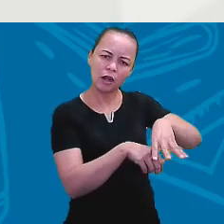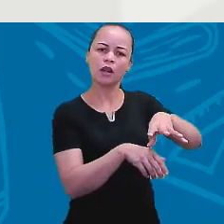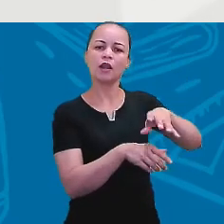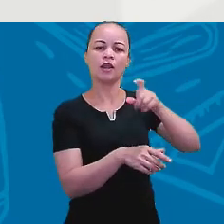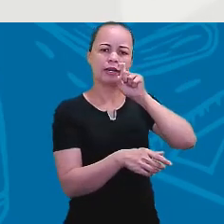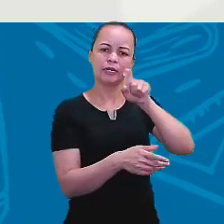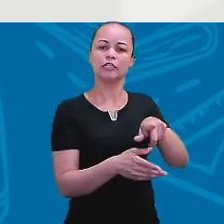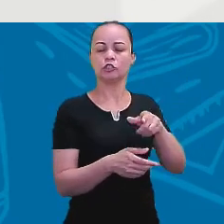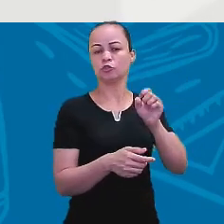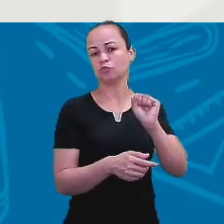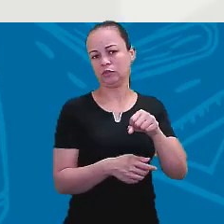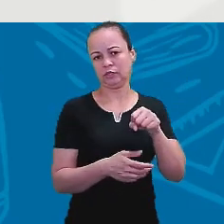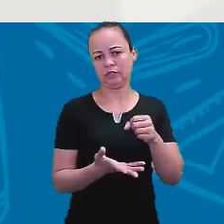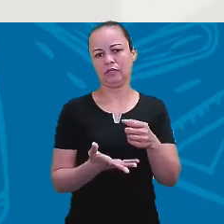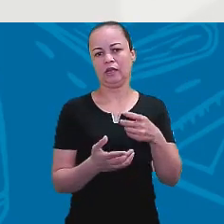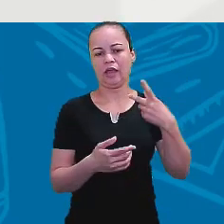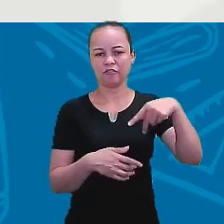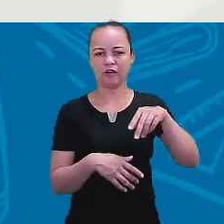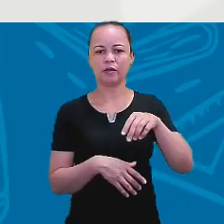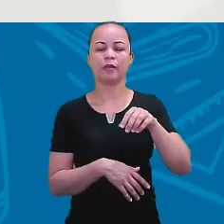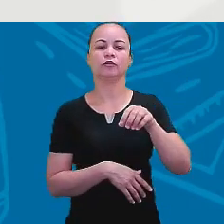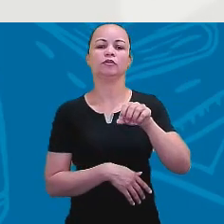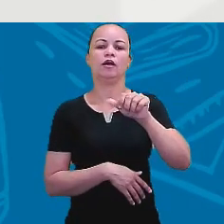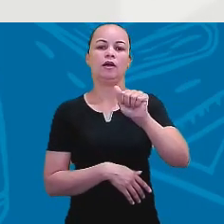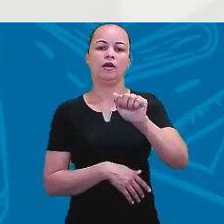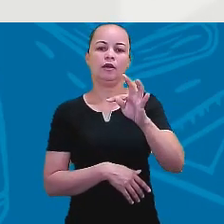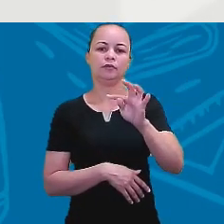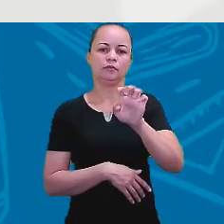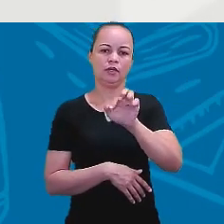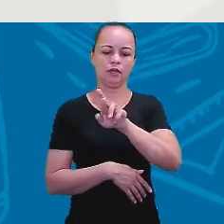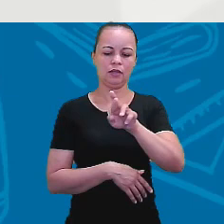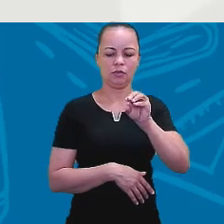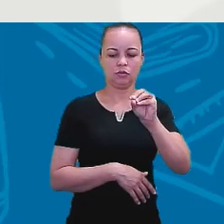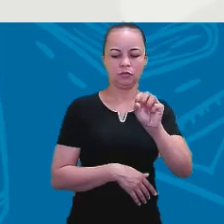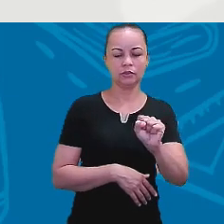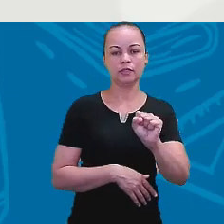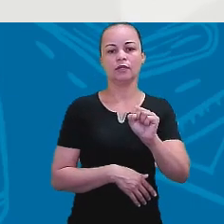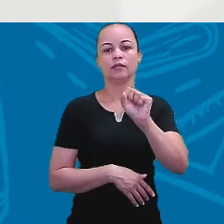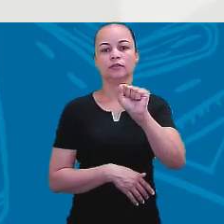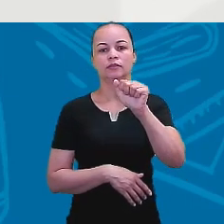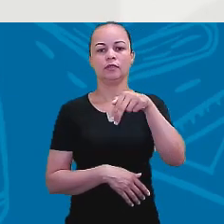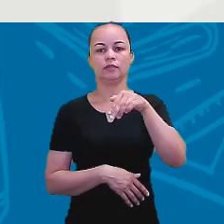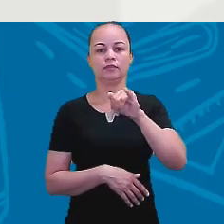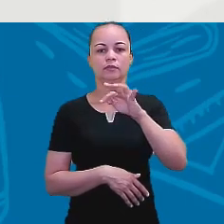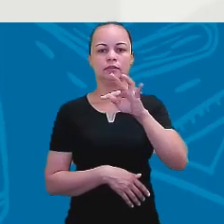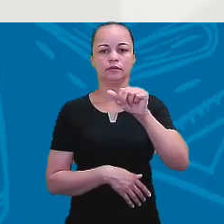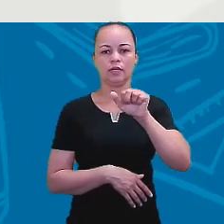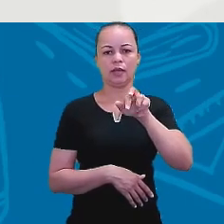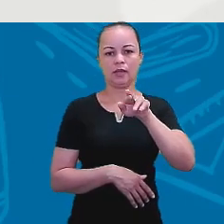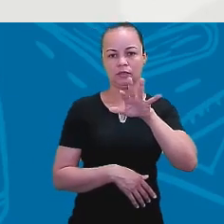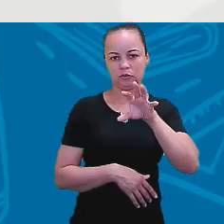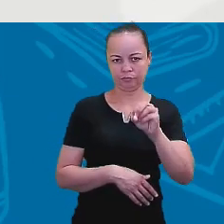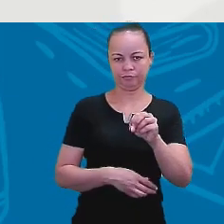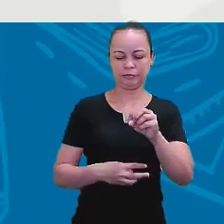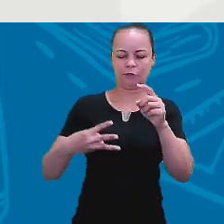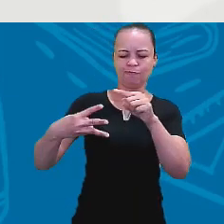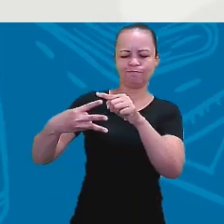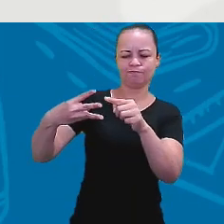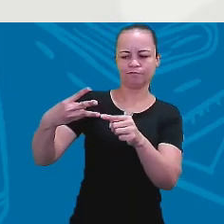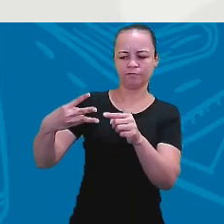sim vai para os aterros sanitários, tá certo? Reduzir,